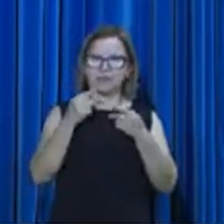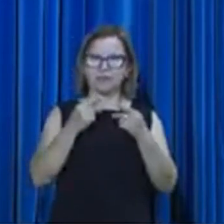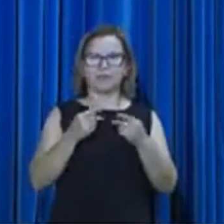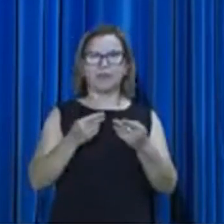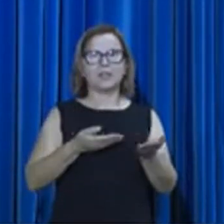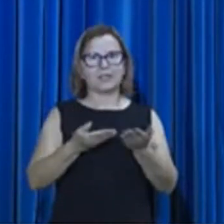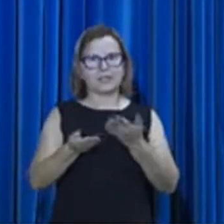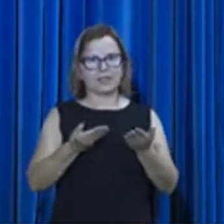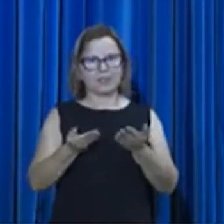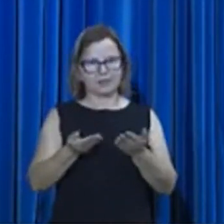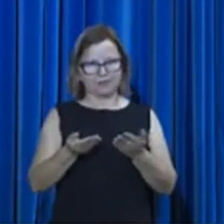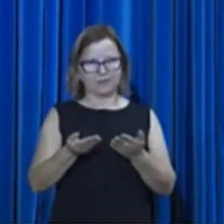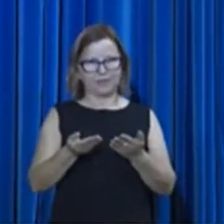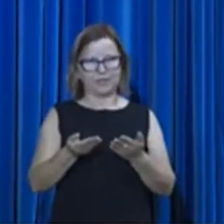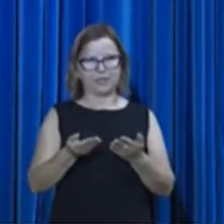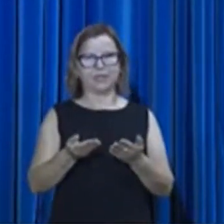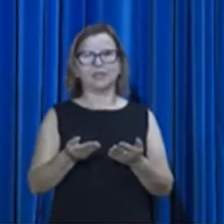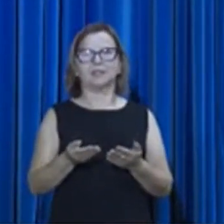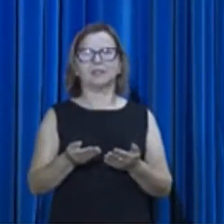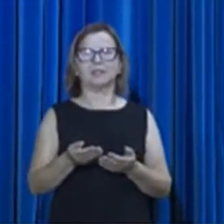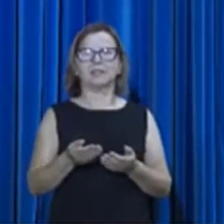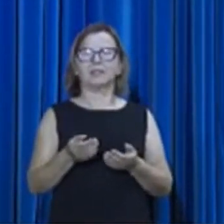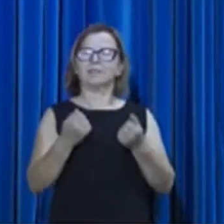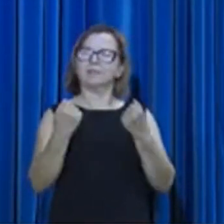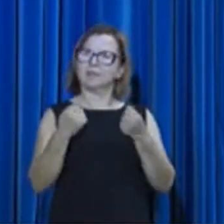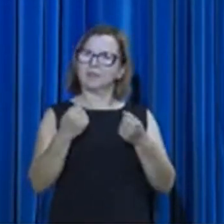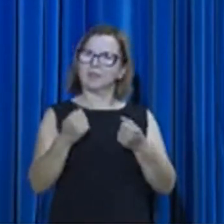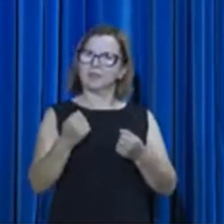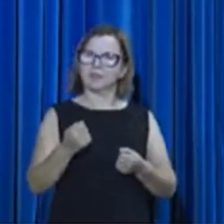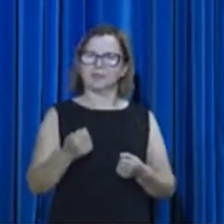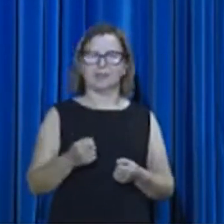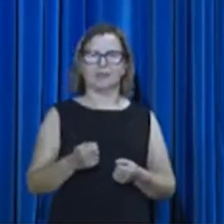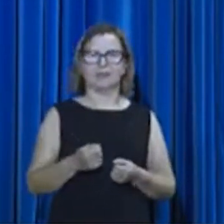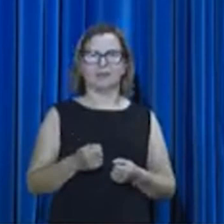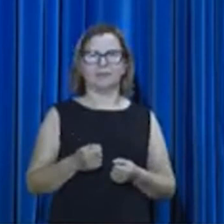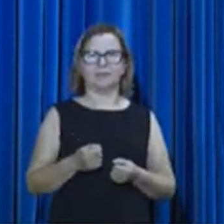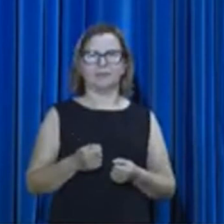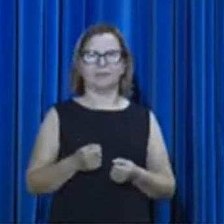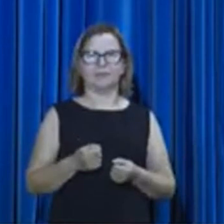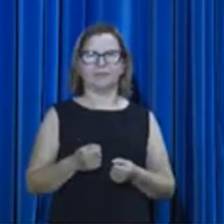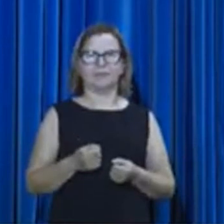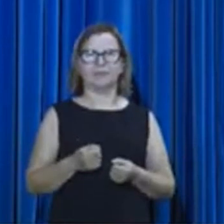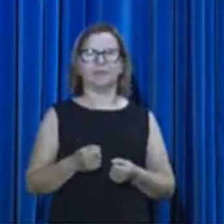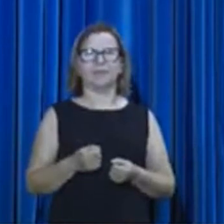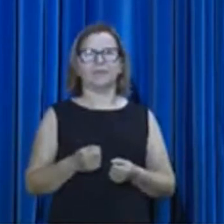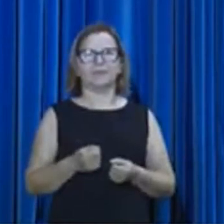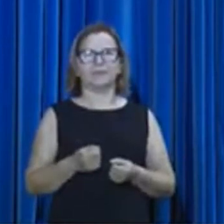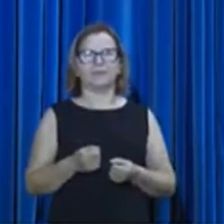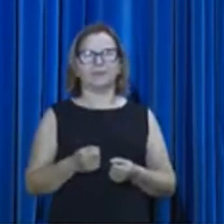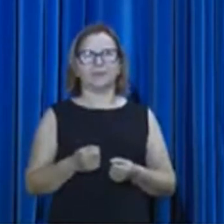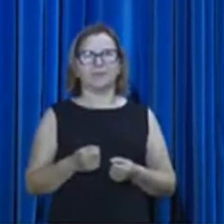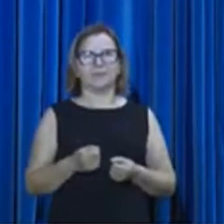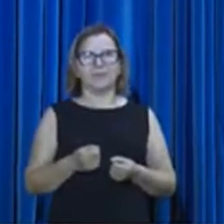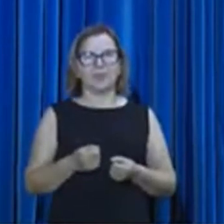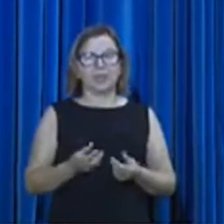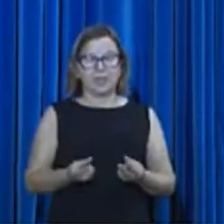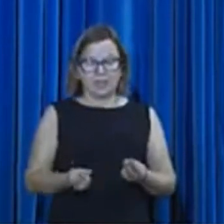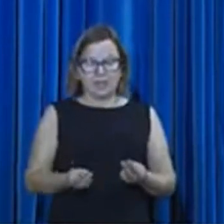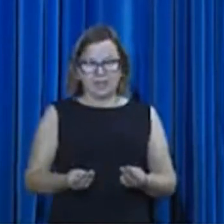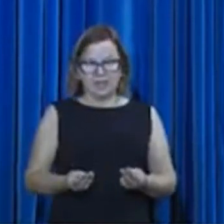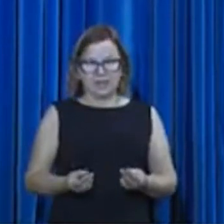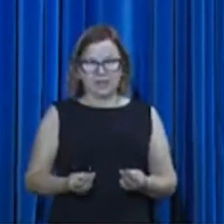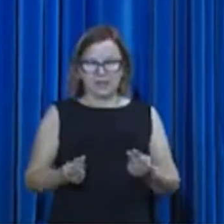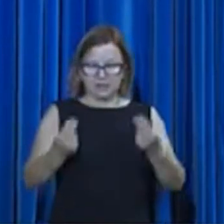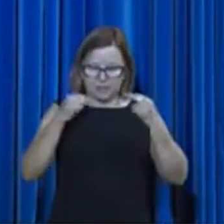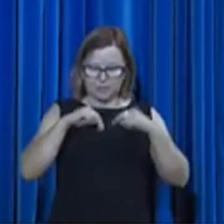divina. Ele assumiu toda a nojeira do meu pecado e se humilhou até a morte e